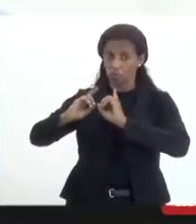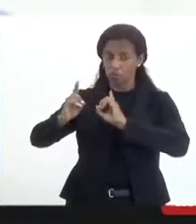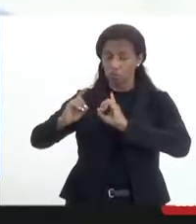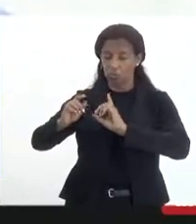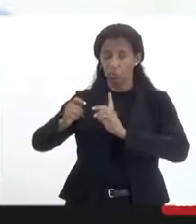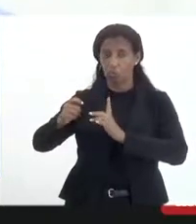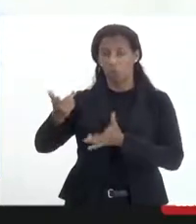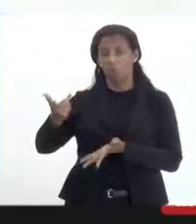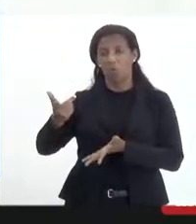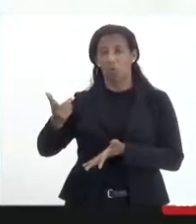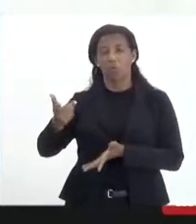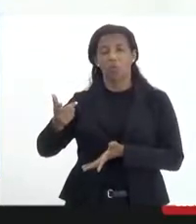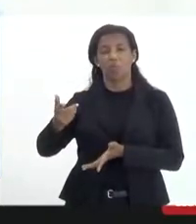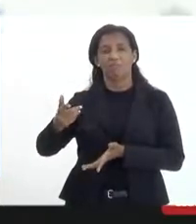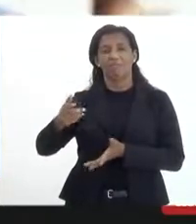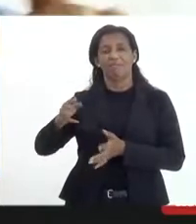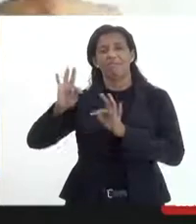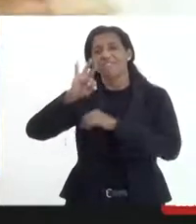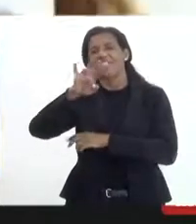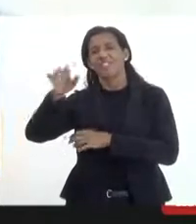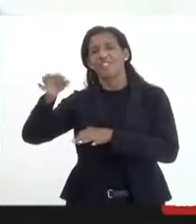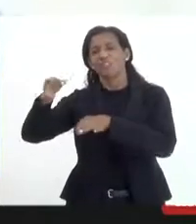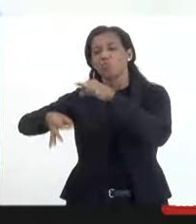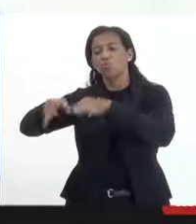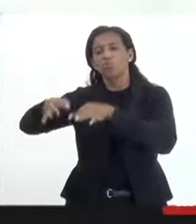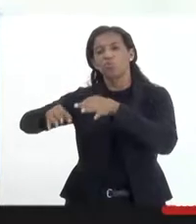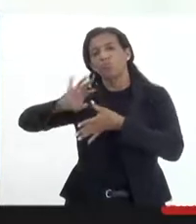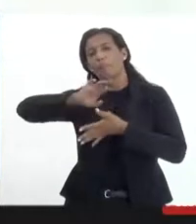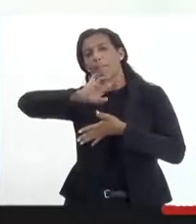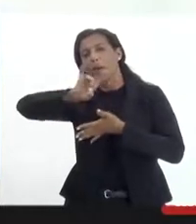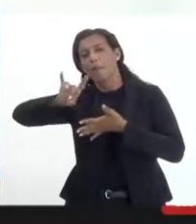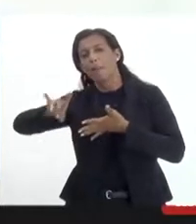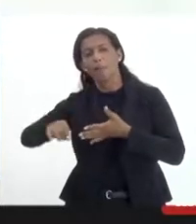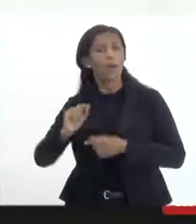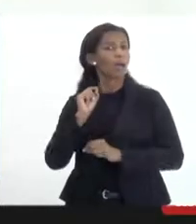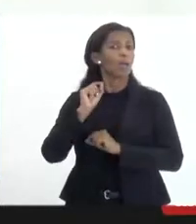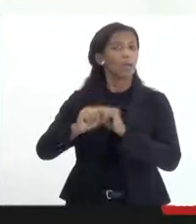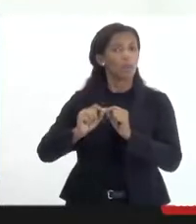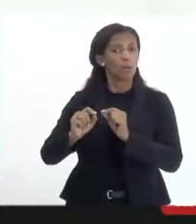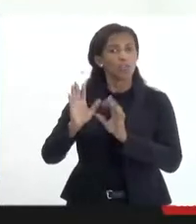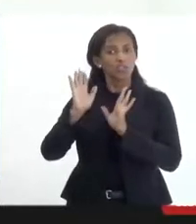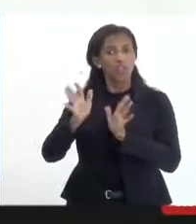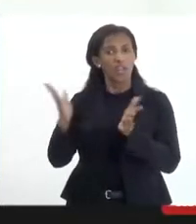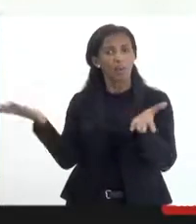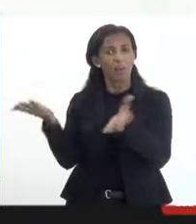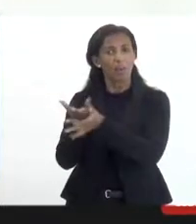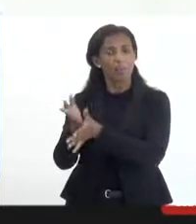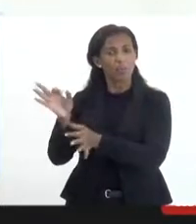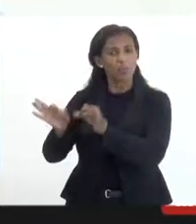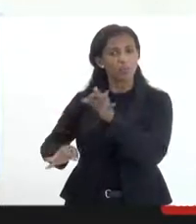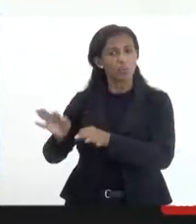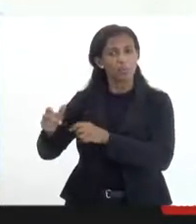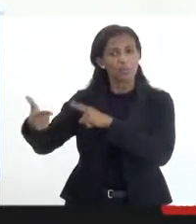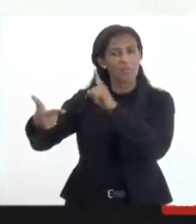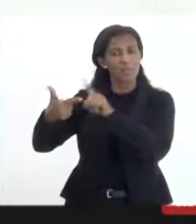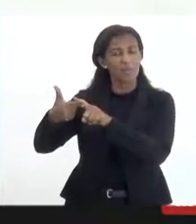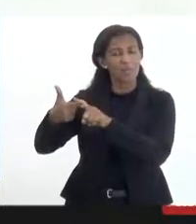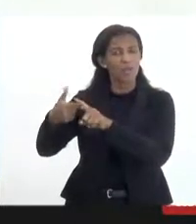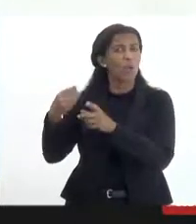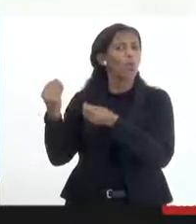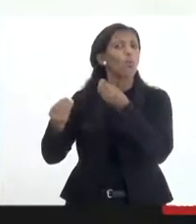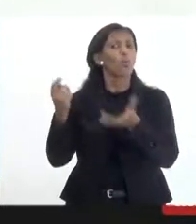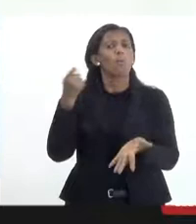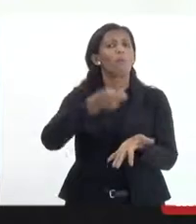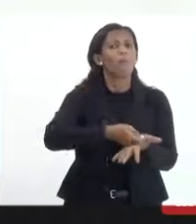tese jurídica, para a gente discutir naquilo que está transitado e julgado em segunda, qual é a melhor forma de se pagar